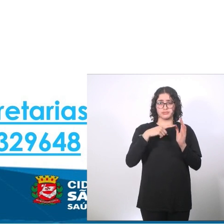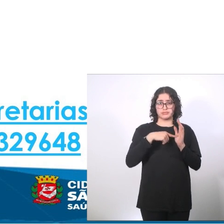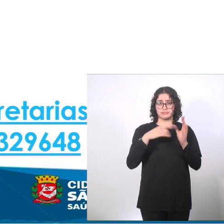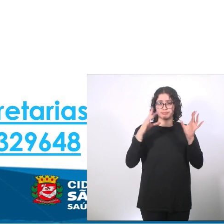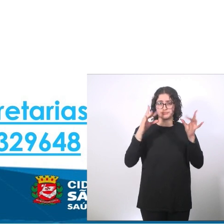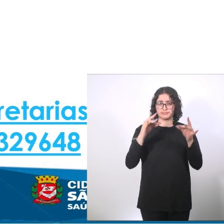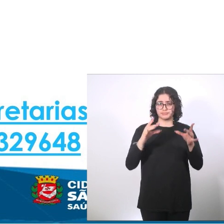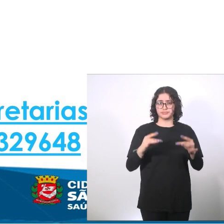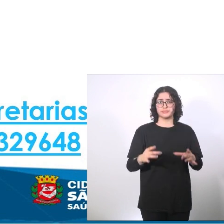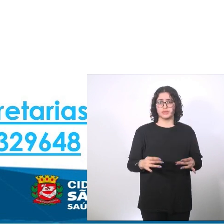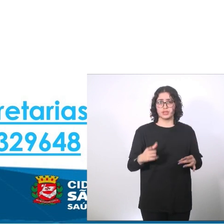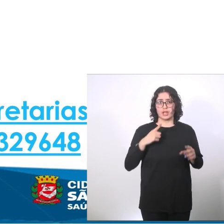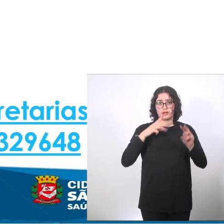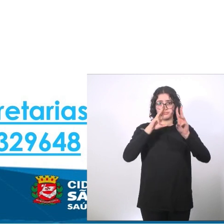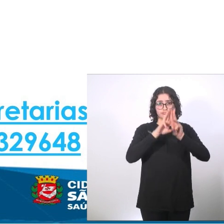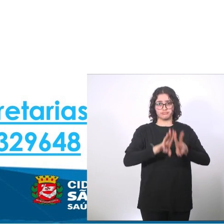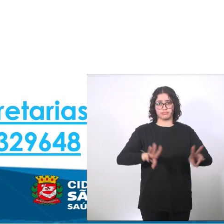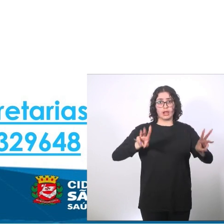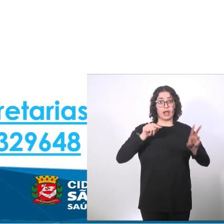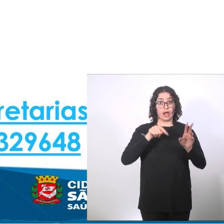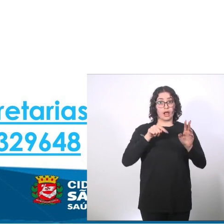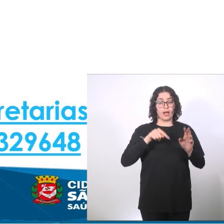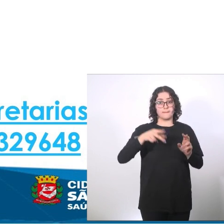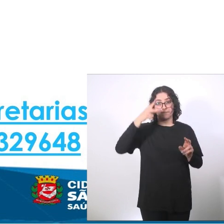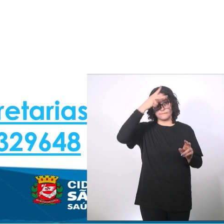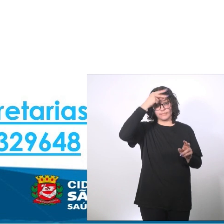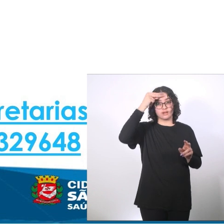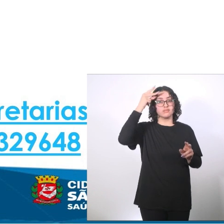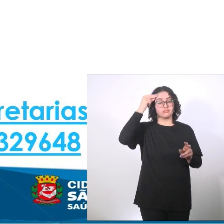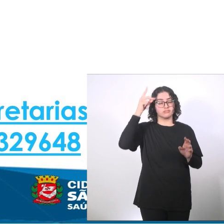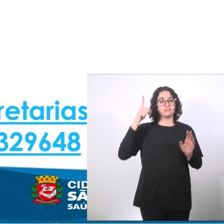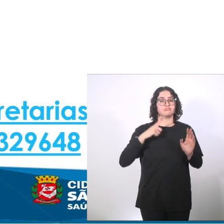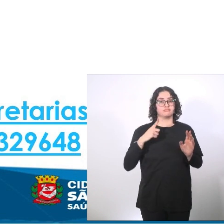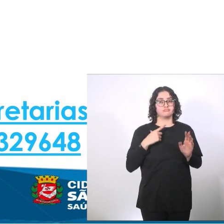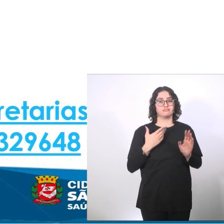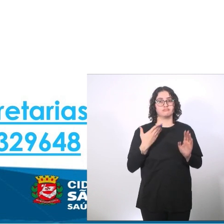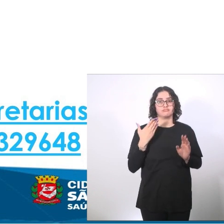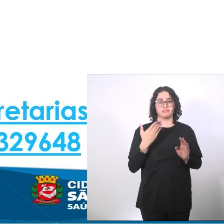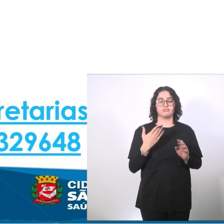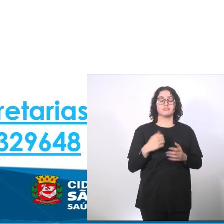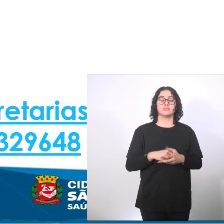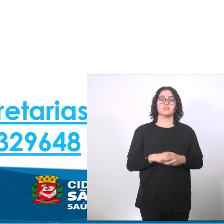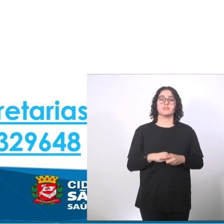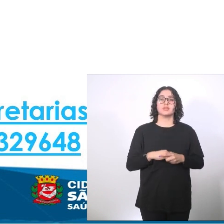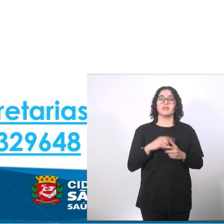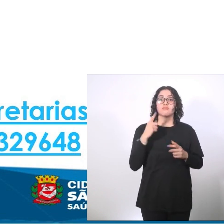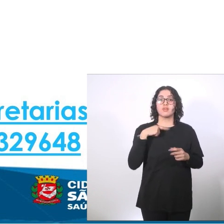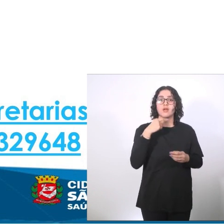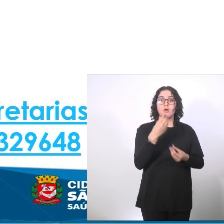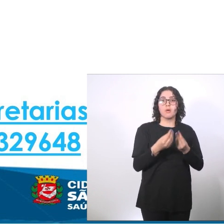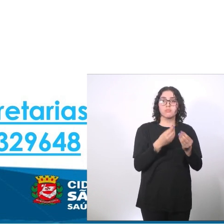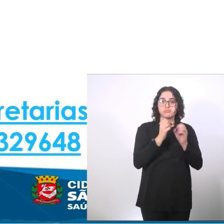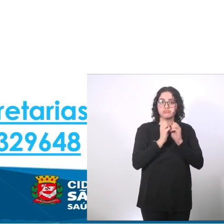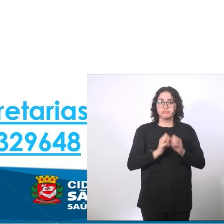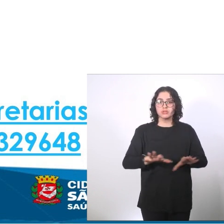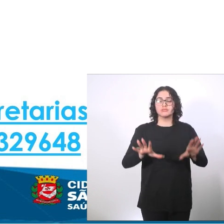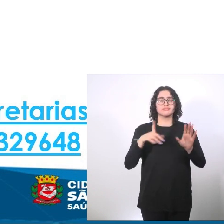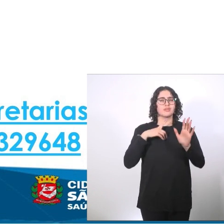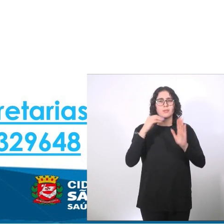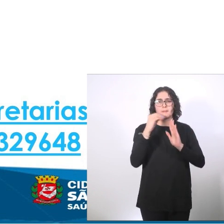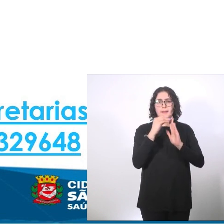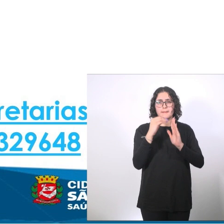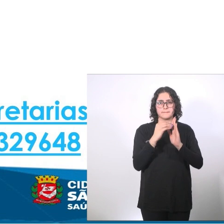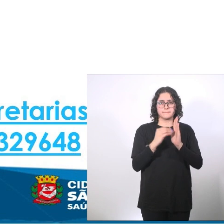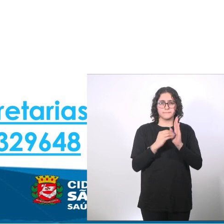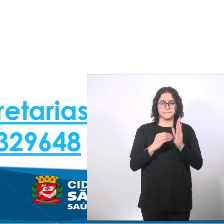atualizada, estão nesse link da Prefeitura, onde está o alerta epidemiológico, a notificação compulsória,